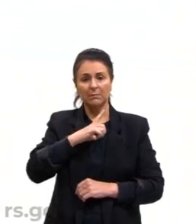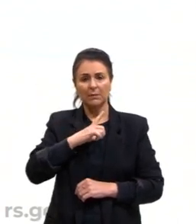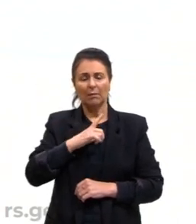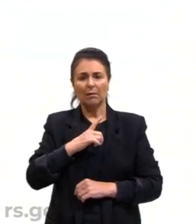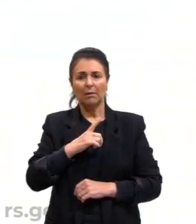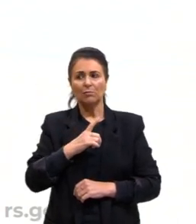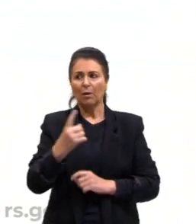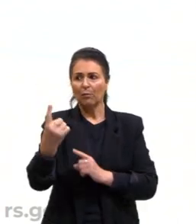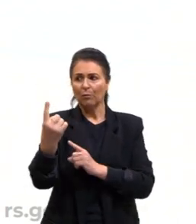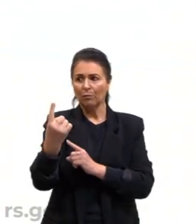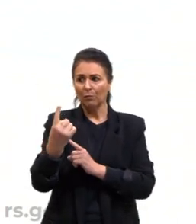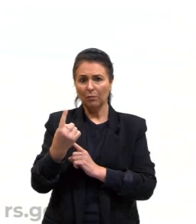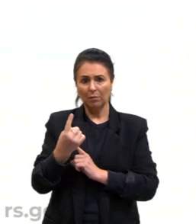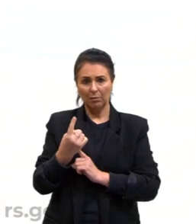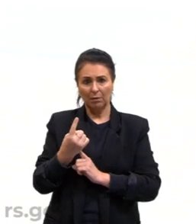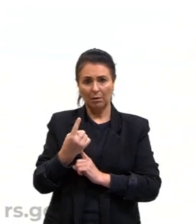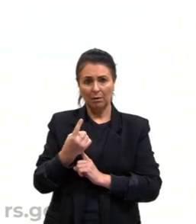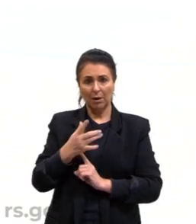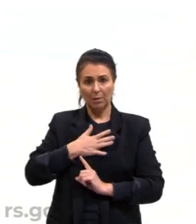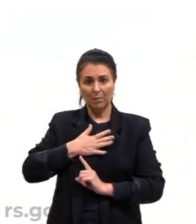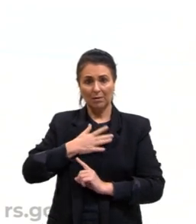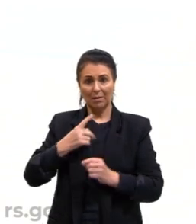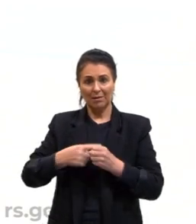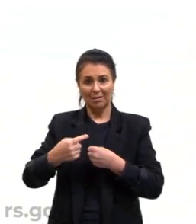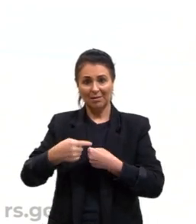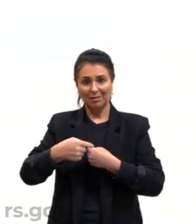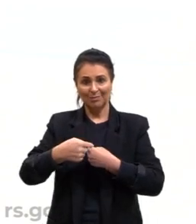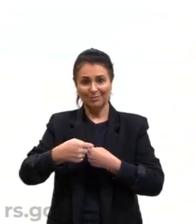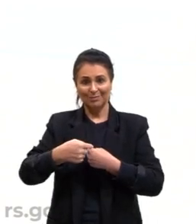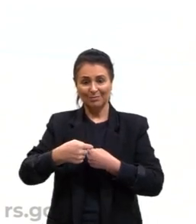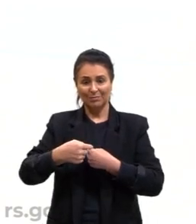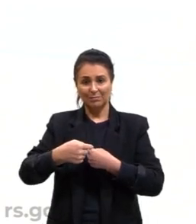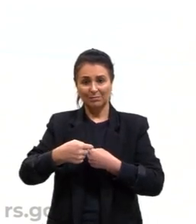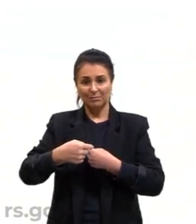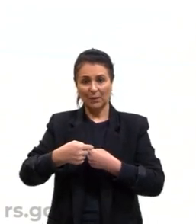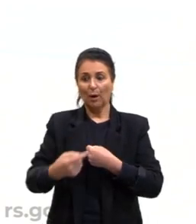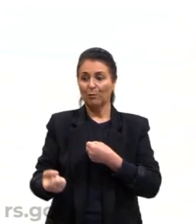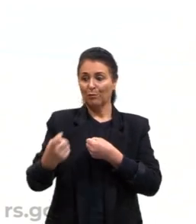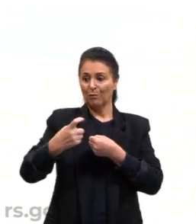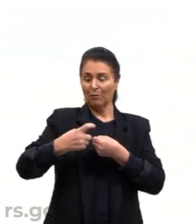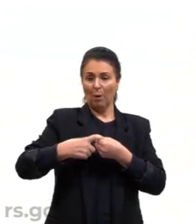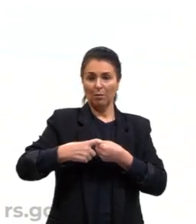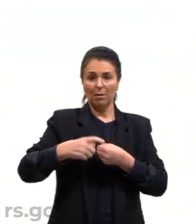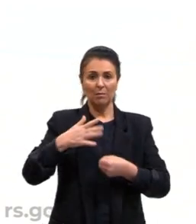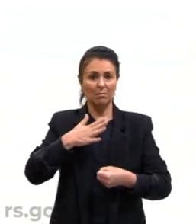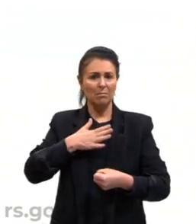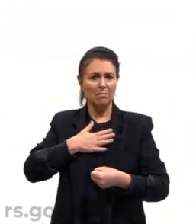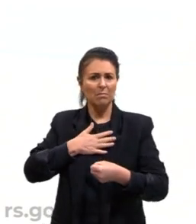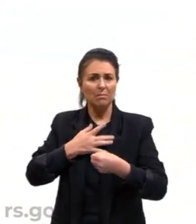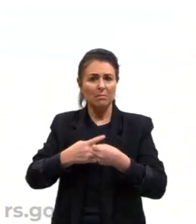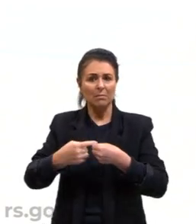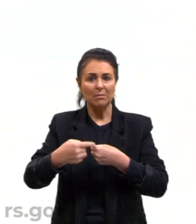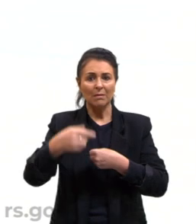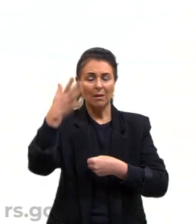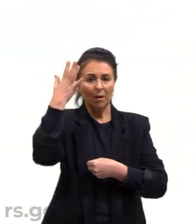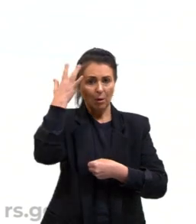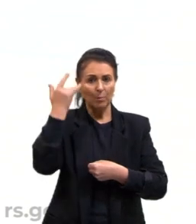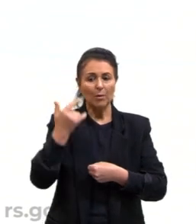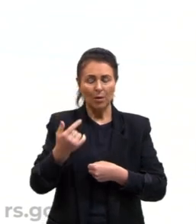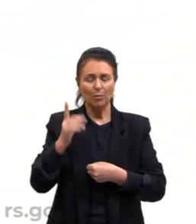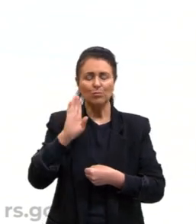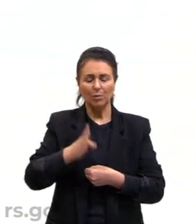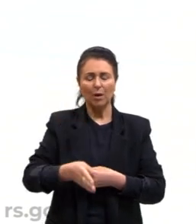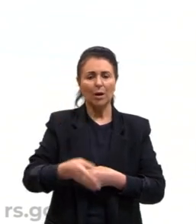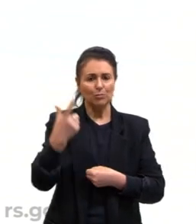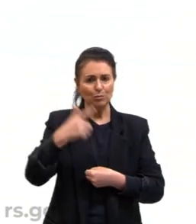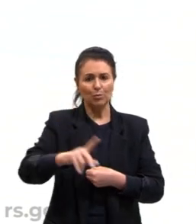voltado a minha cidade Mariana e abreviou ele também cidade fio da ou seja amanhã já estarei de